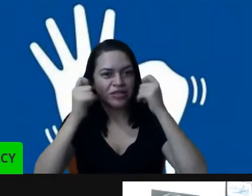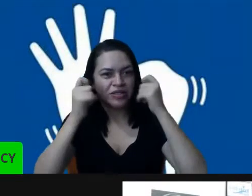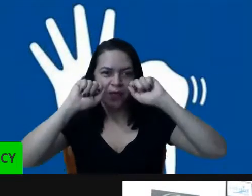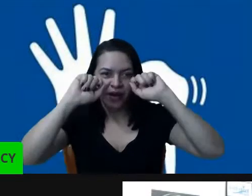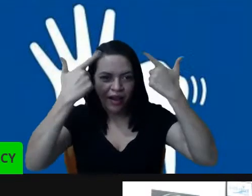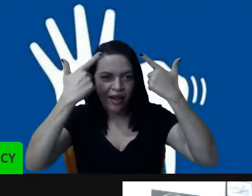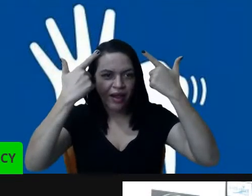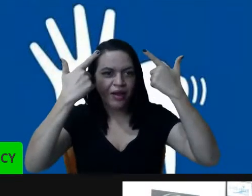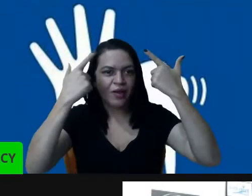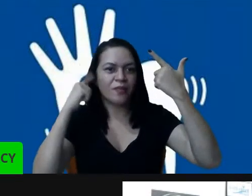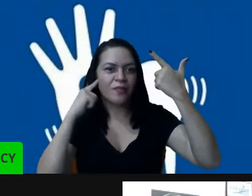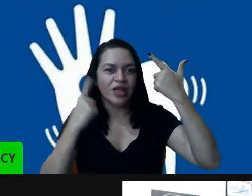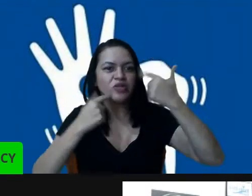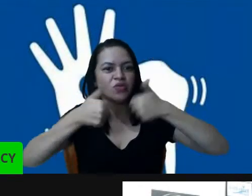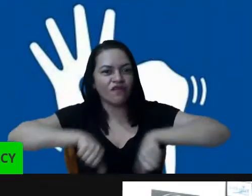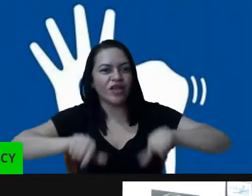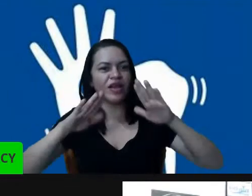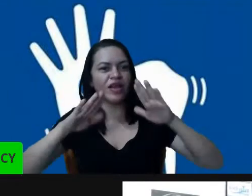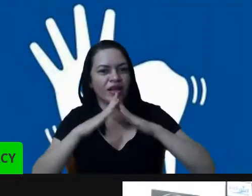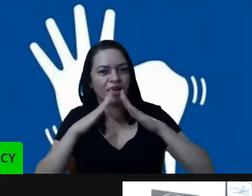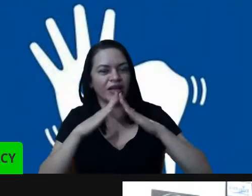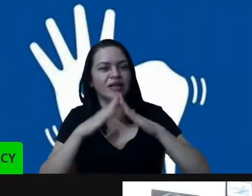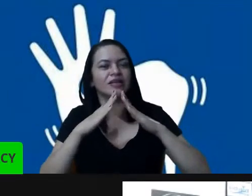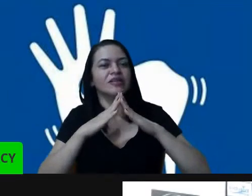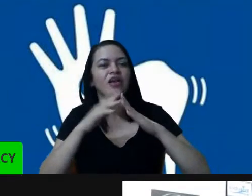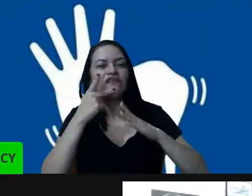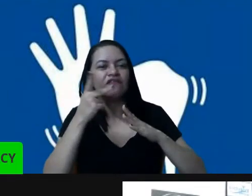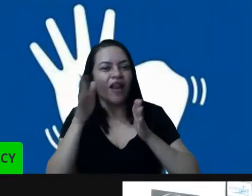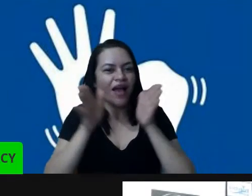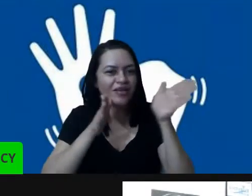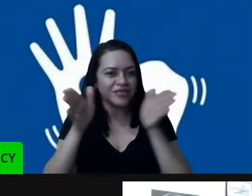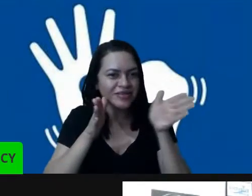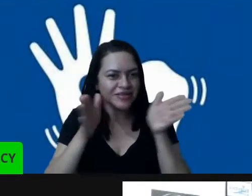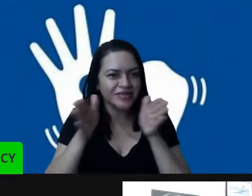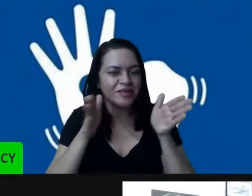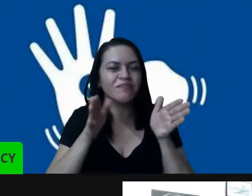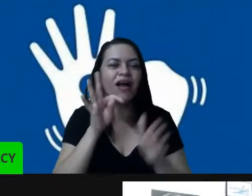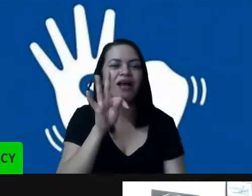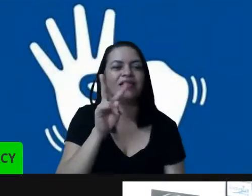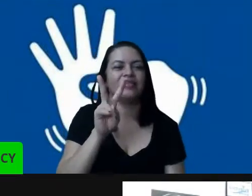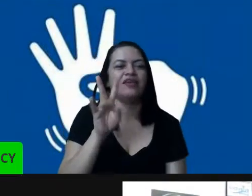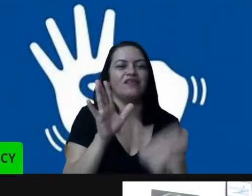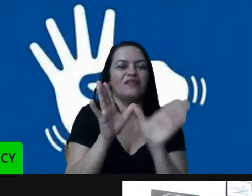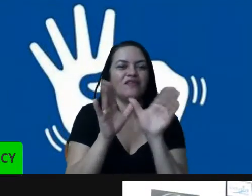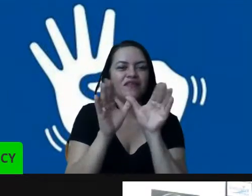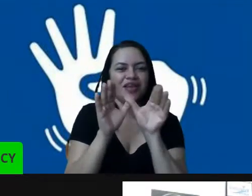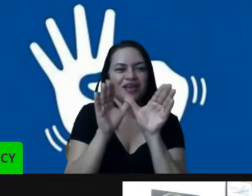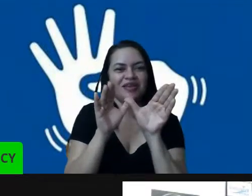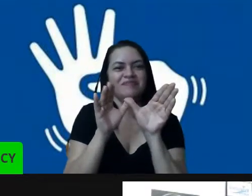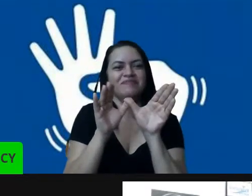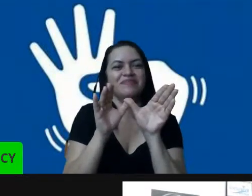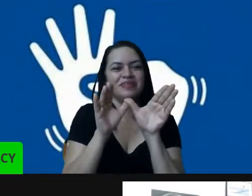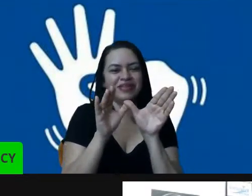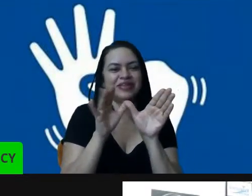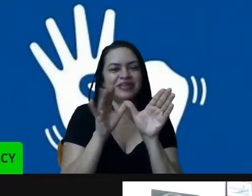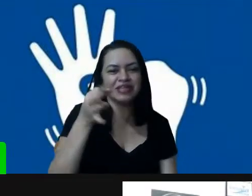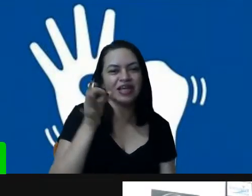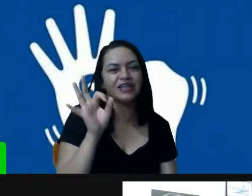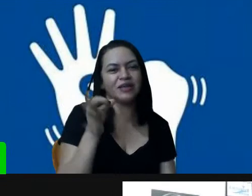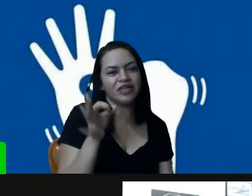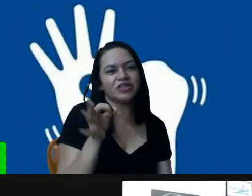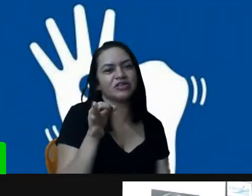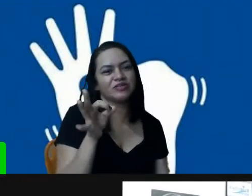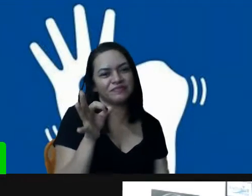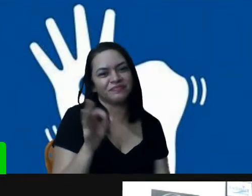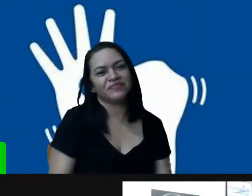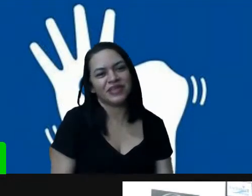surdos ficar em casa, falar acessibilidade, TV Mirante. E aí, já, isso aqui é um feedback, né?